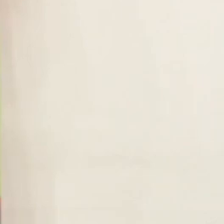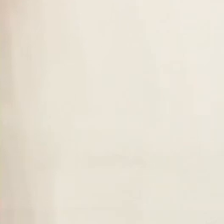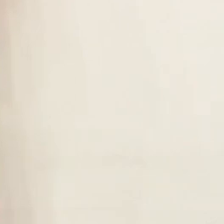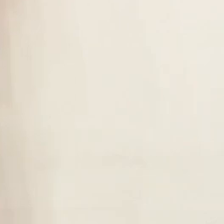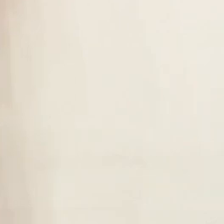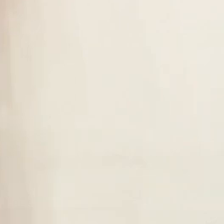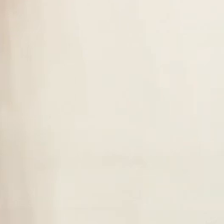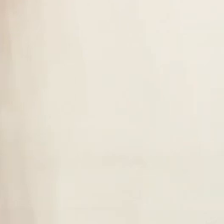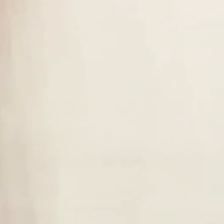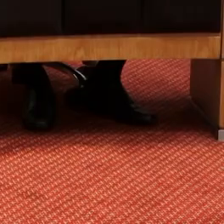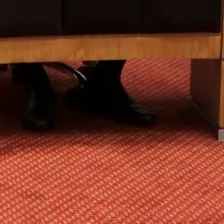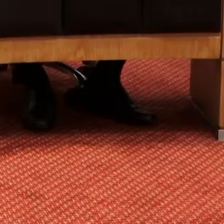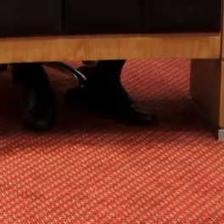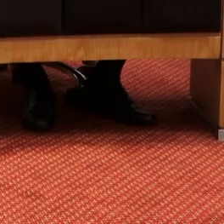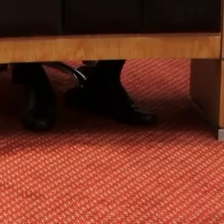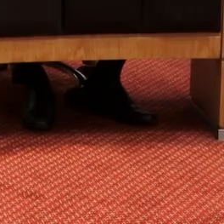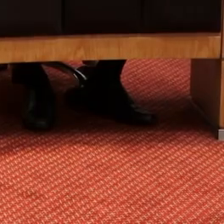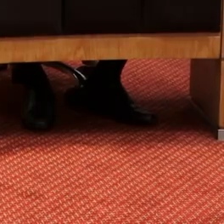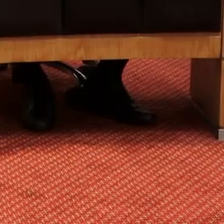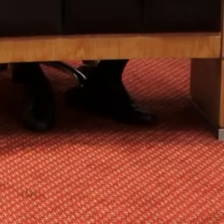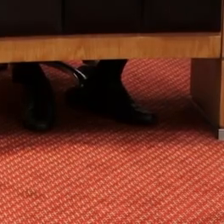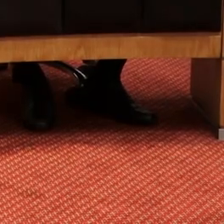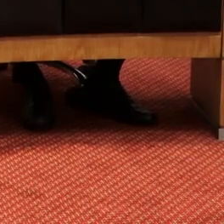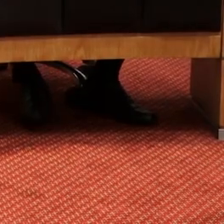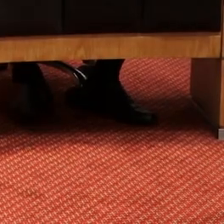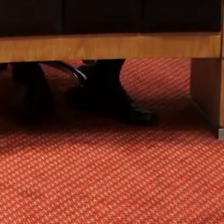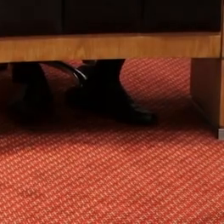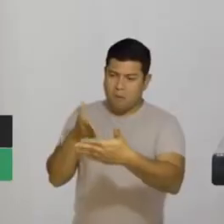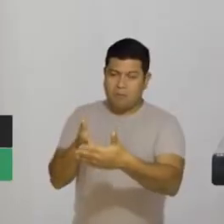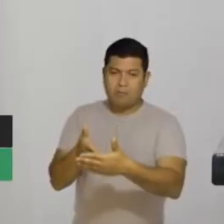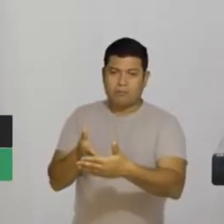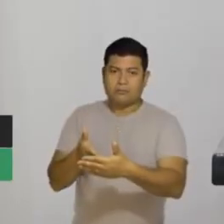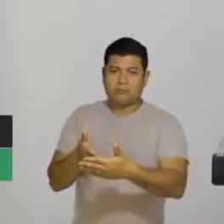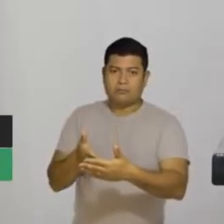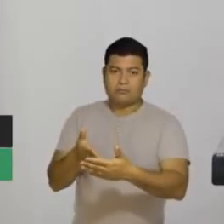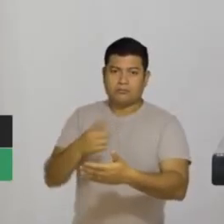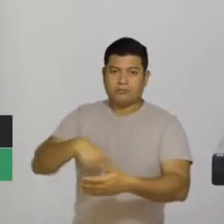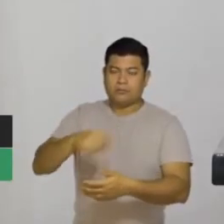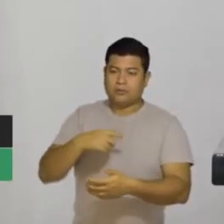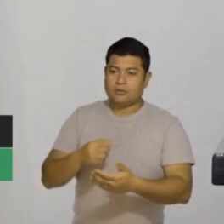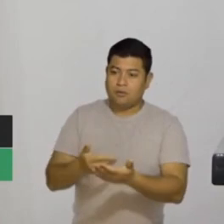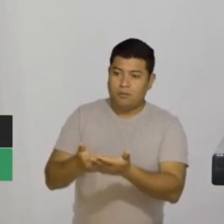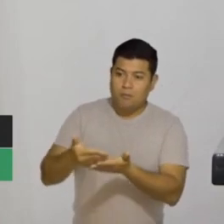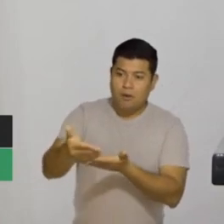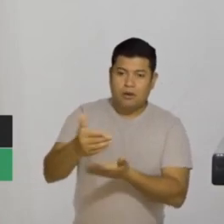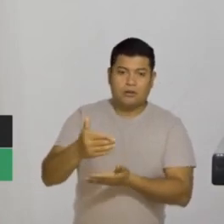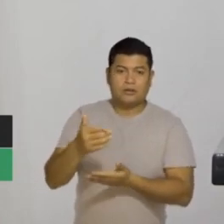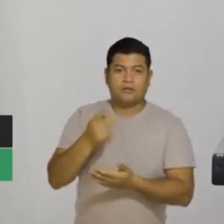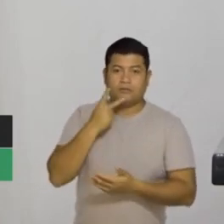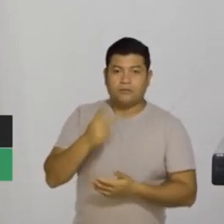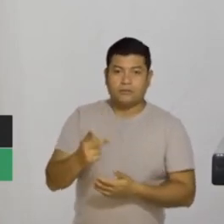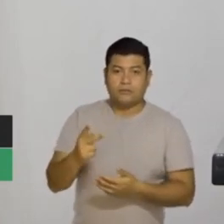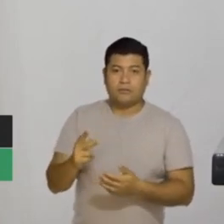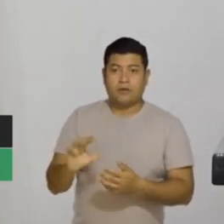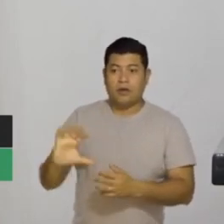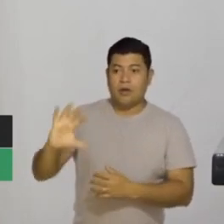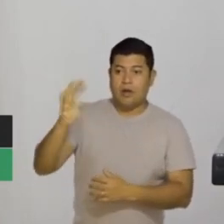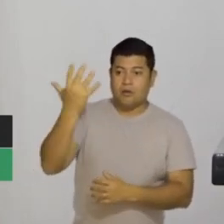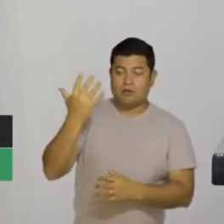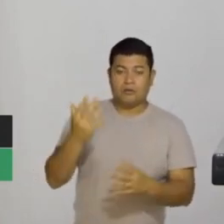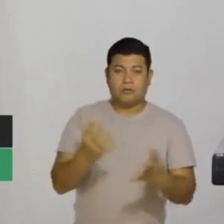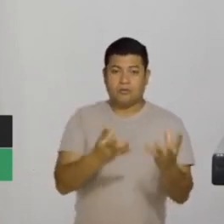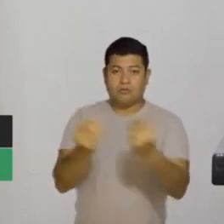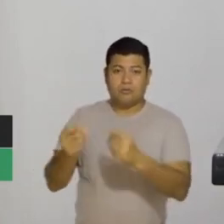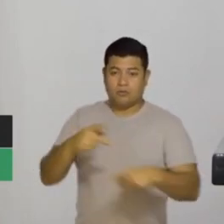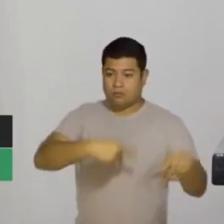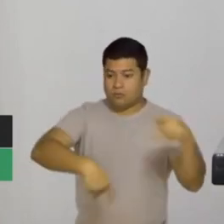da barragem de José Boatê para a contenção da enchente. O que aconteceu ali, na visão de muitos catarinenses,